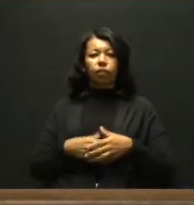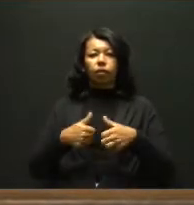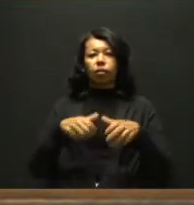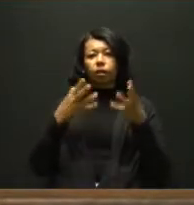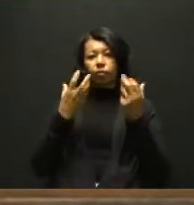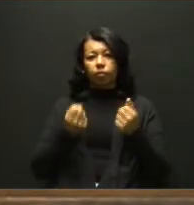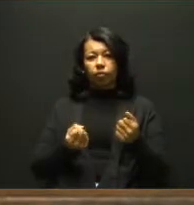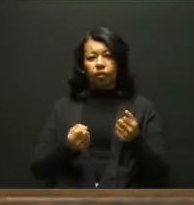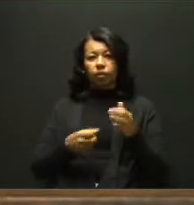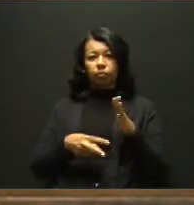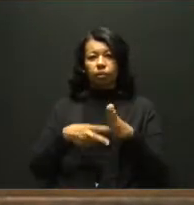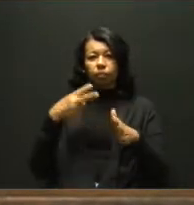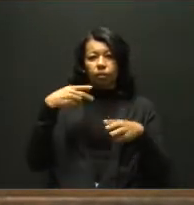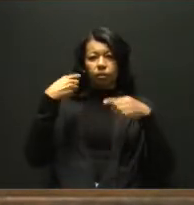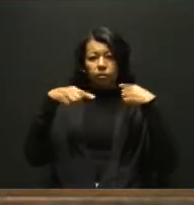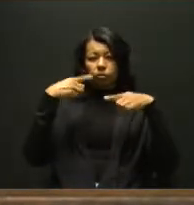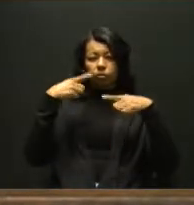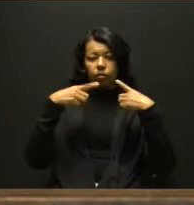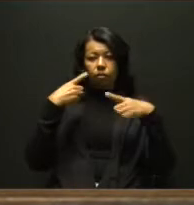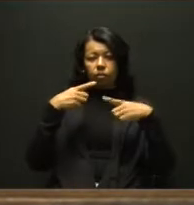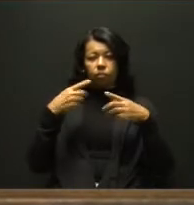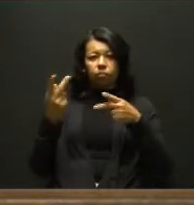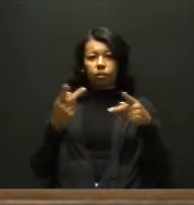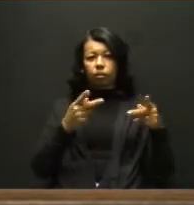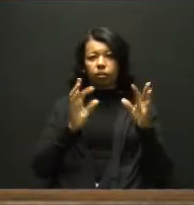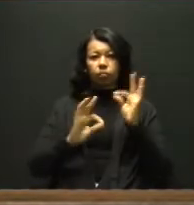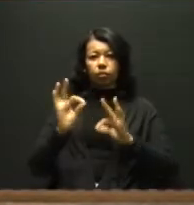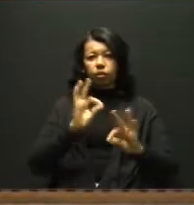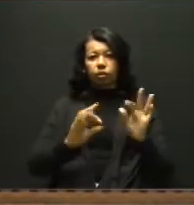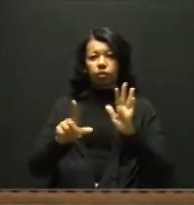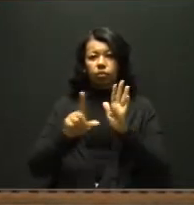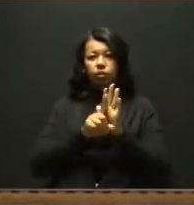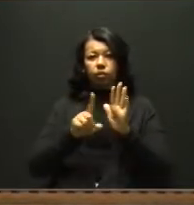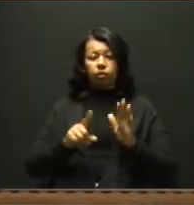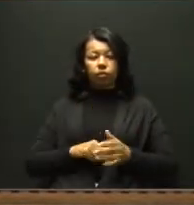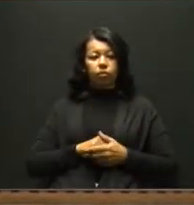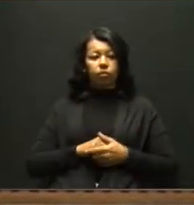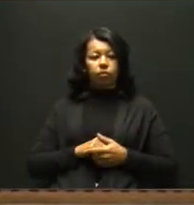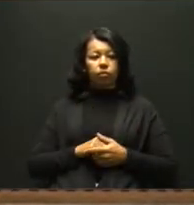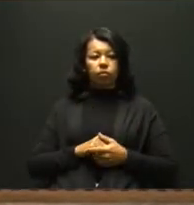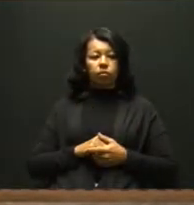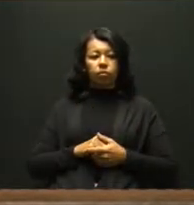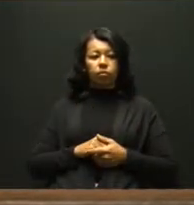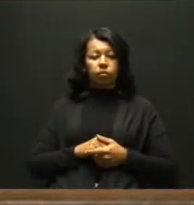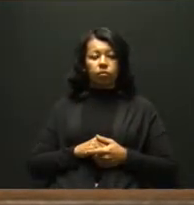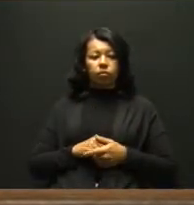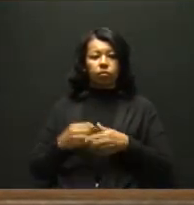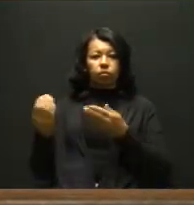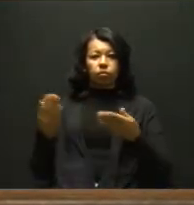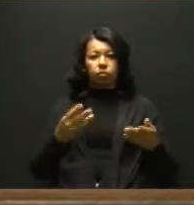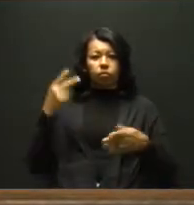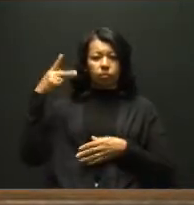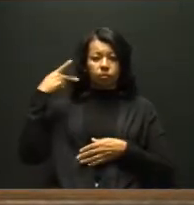portanto aprovado em primeira discussão o presente projeto de lei convidou rodrigo alemão para assumir a